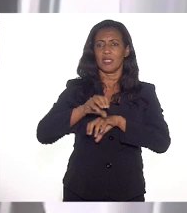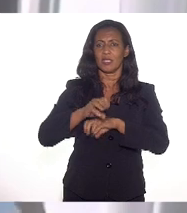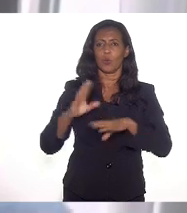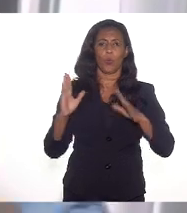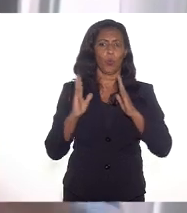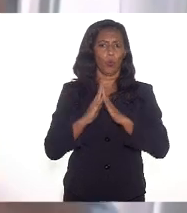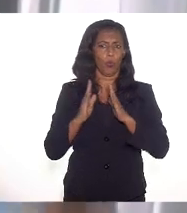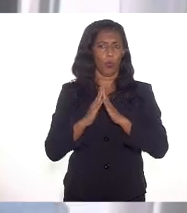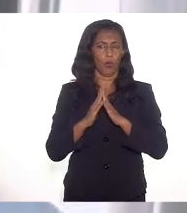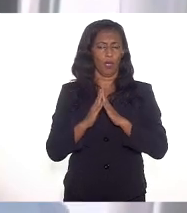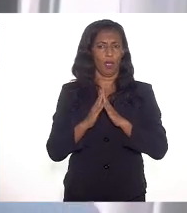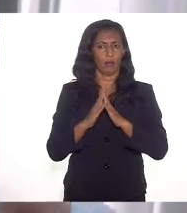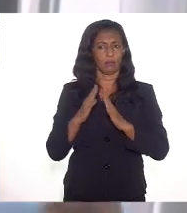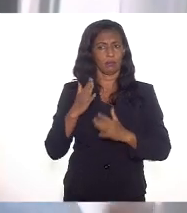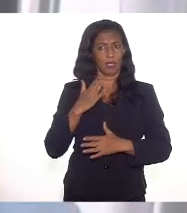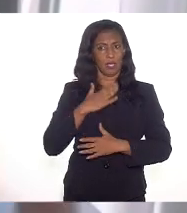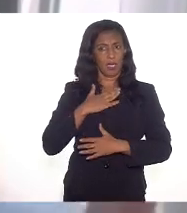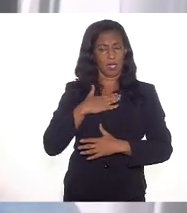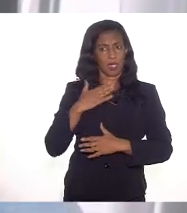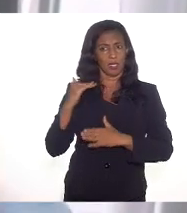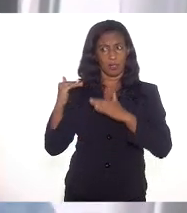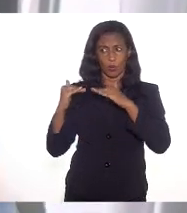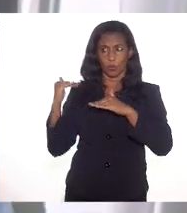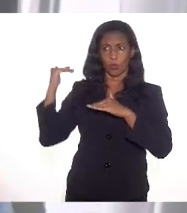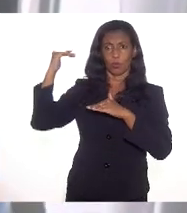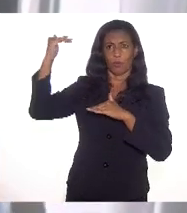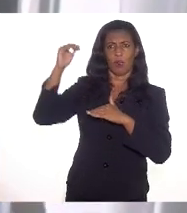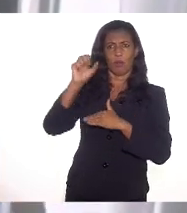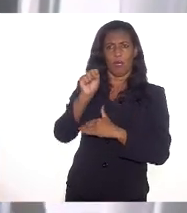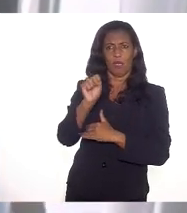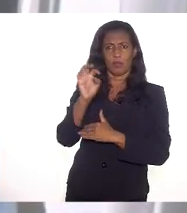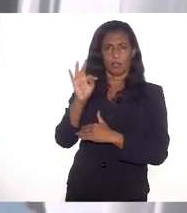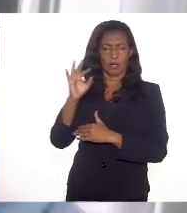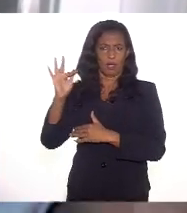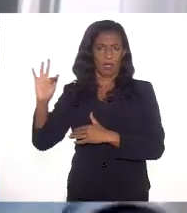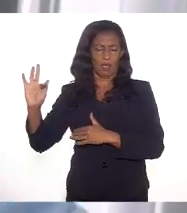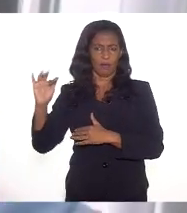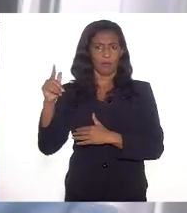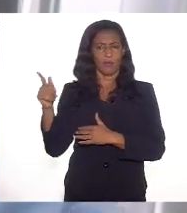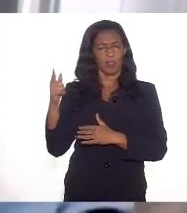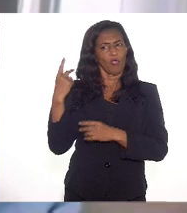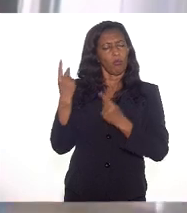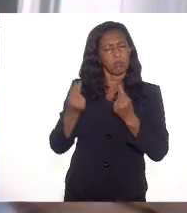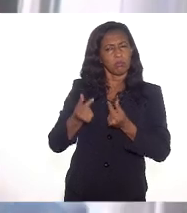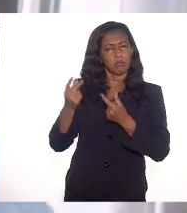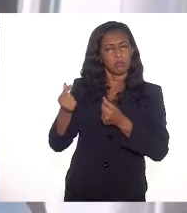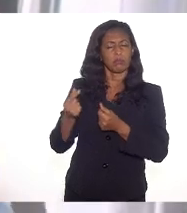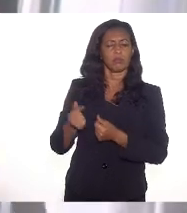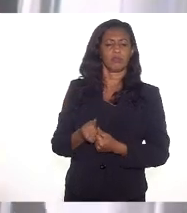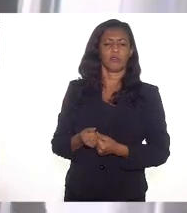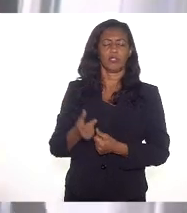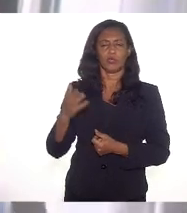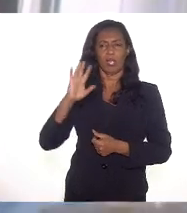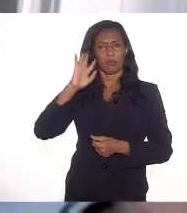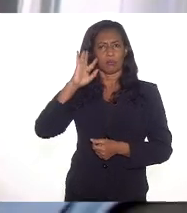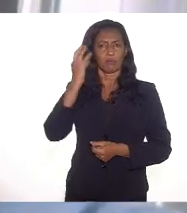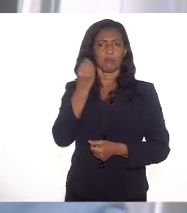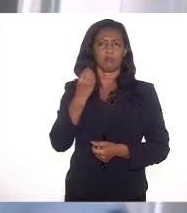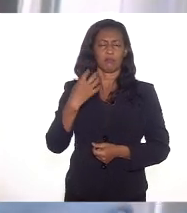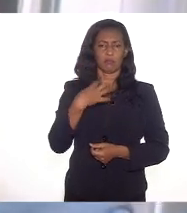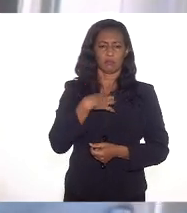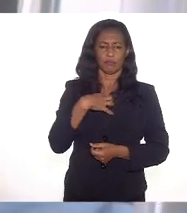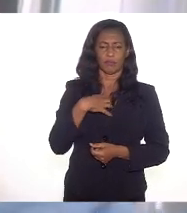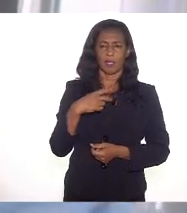domiciliar. Inclusive, essa é a posição do Supremo Tribunal Federal, que há algum tempo decidiu nesse sentido sobre